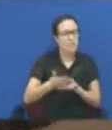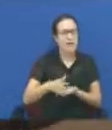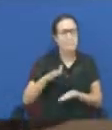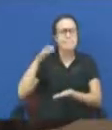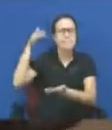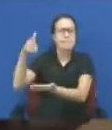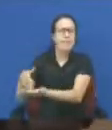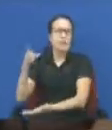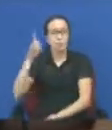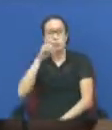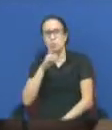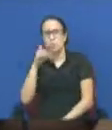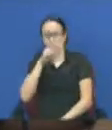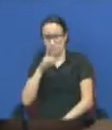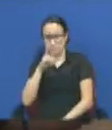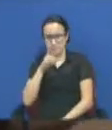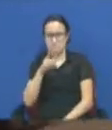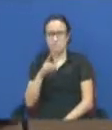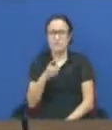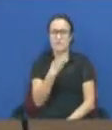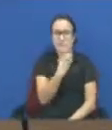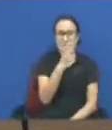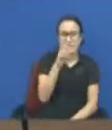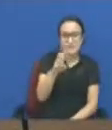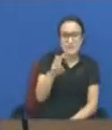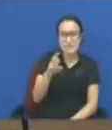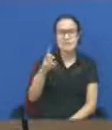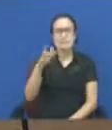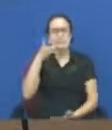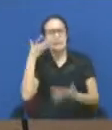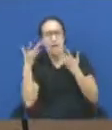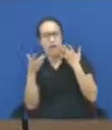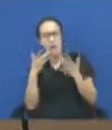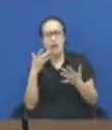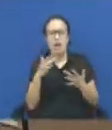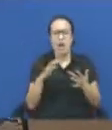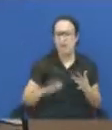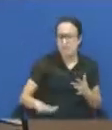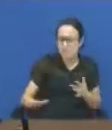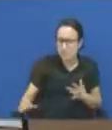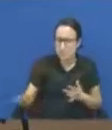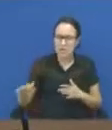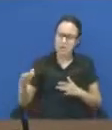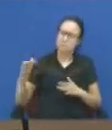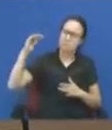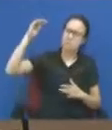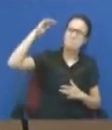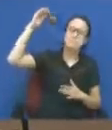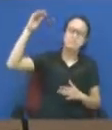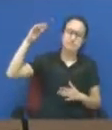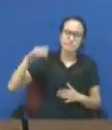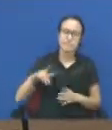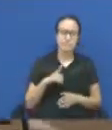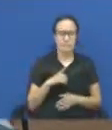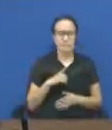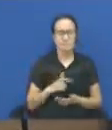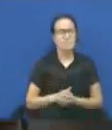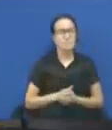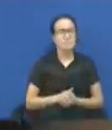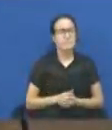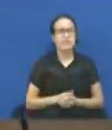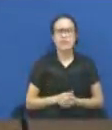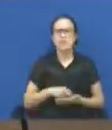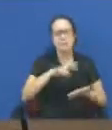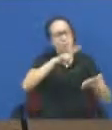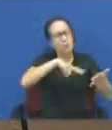com 15 espetáculos nas categorias infantil, adulto e de rua. Então eu peço aos senhores vereadores que conheçam a programação,